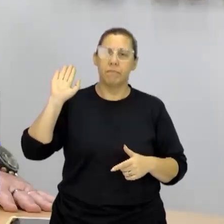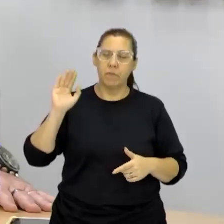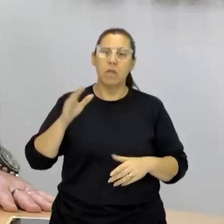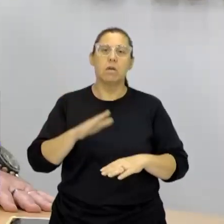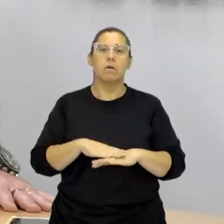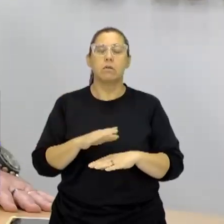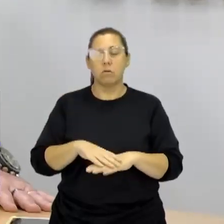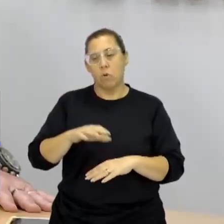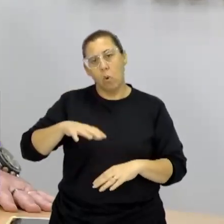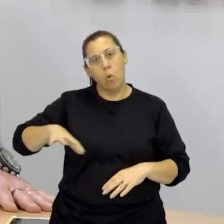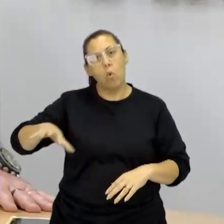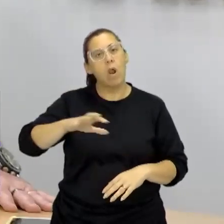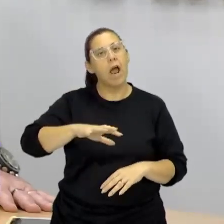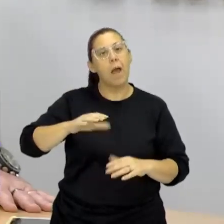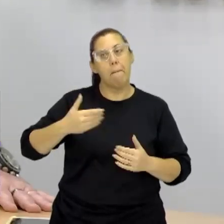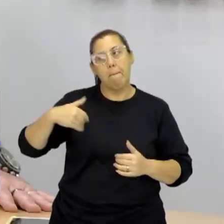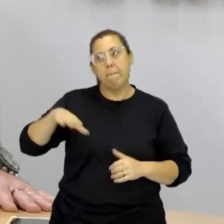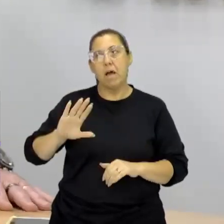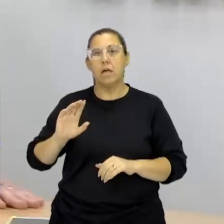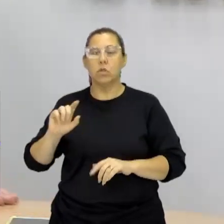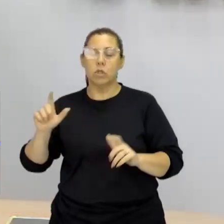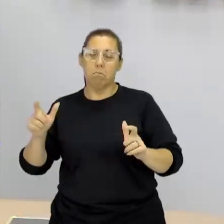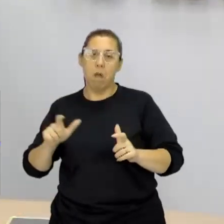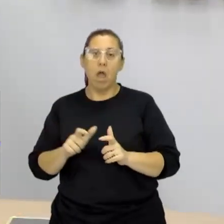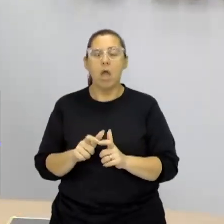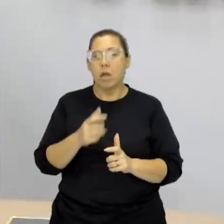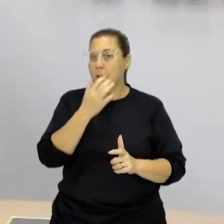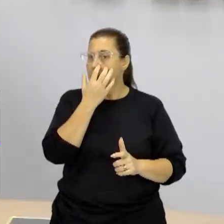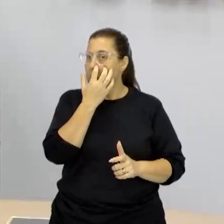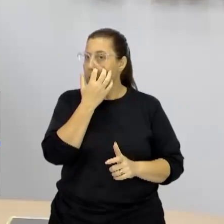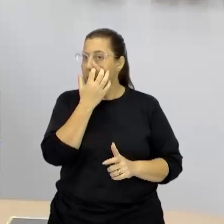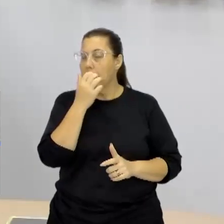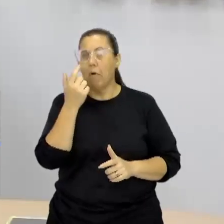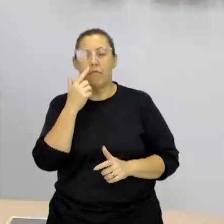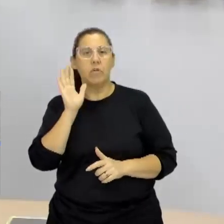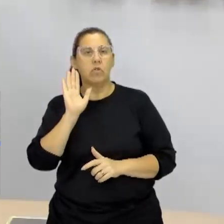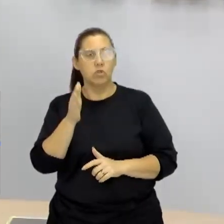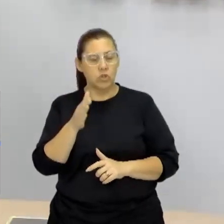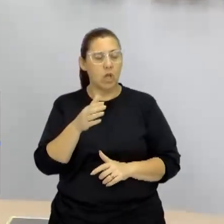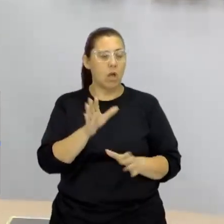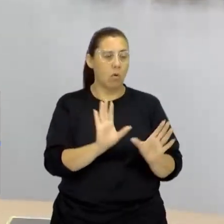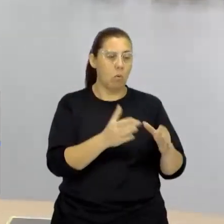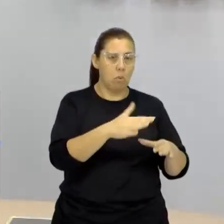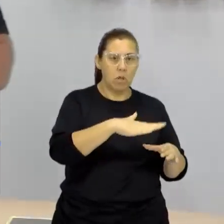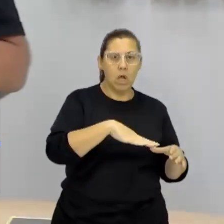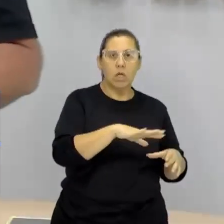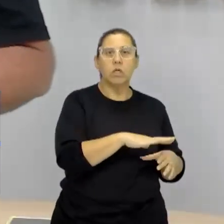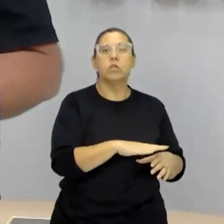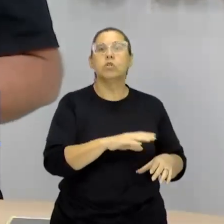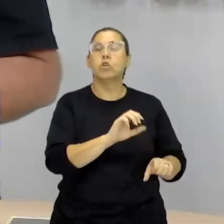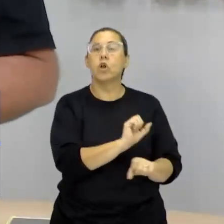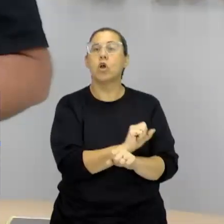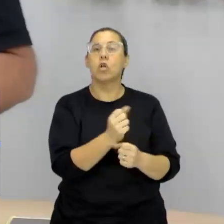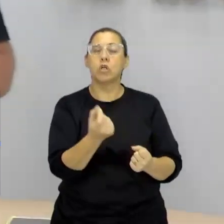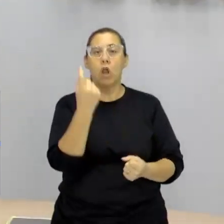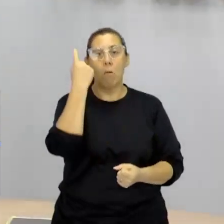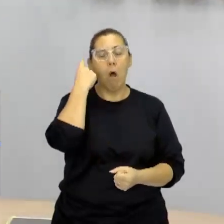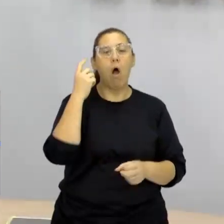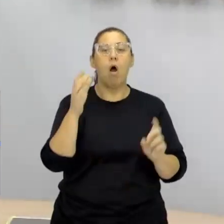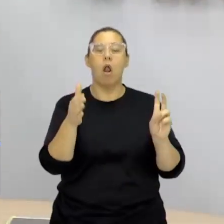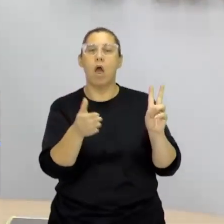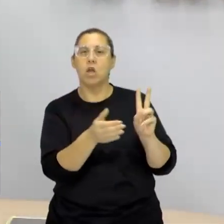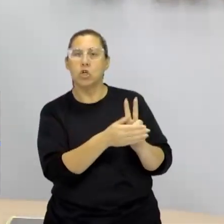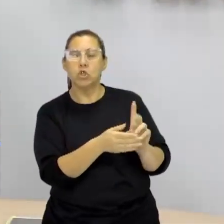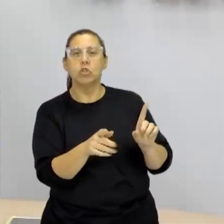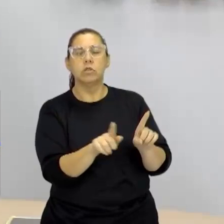com que algumas regiões tenham mais ou com algumas regiões tenham menos. Como a gente já estudou as comunidades quilombolas, né, as comunidades indígenas, né,